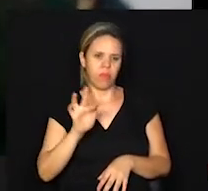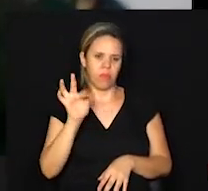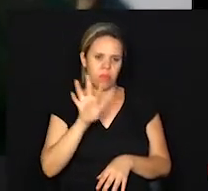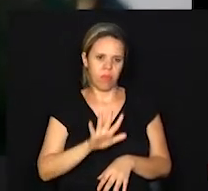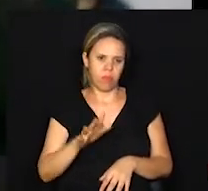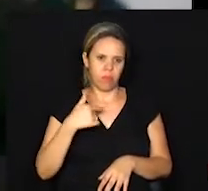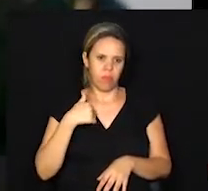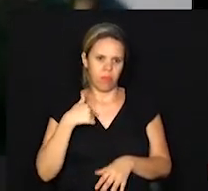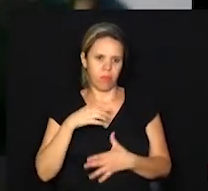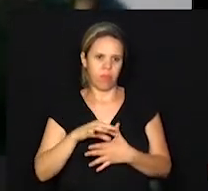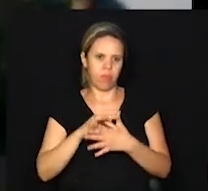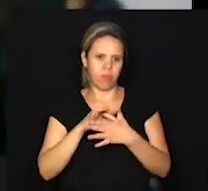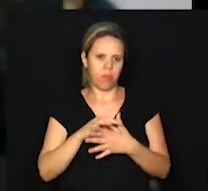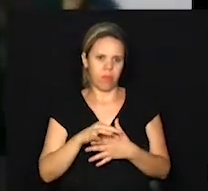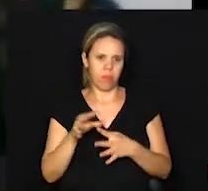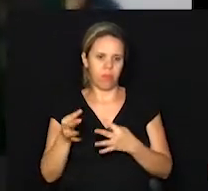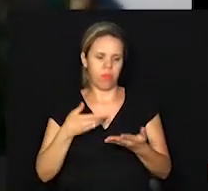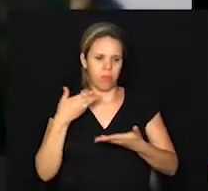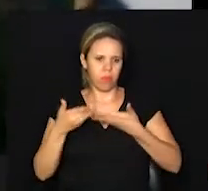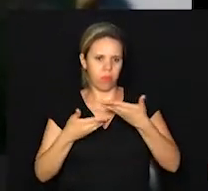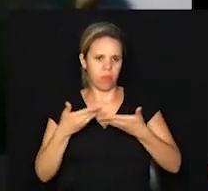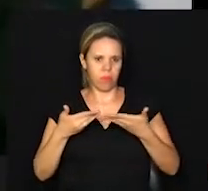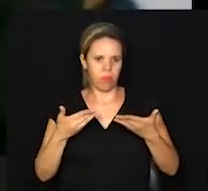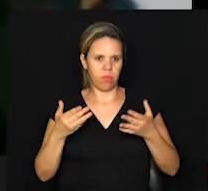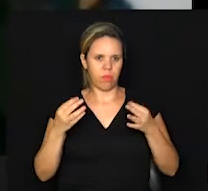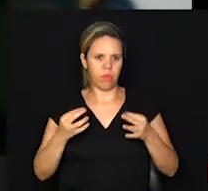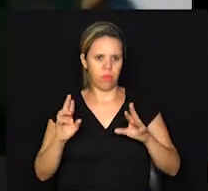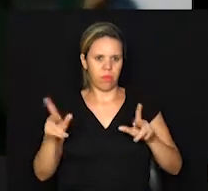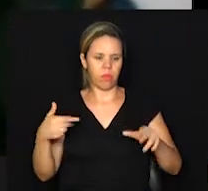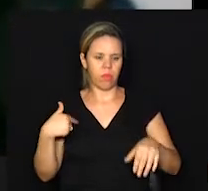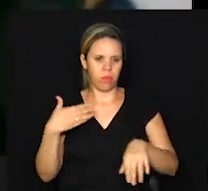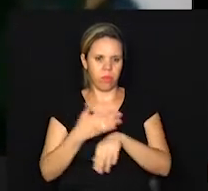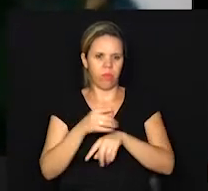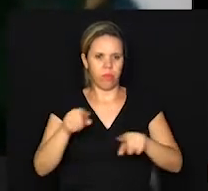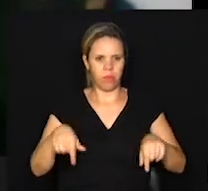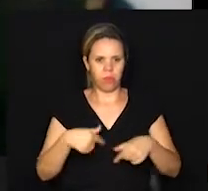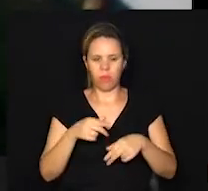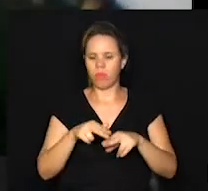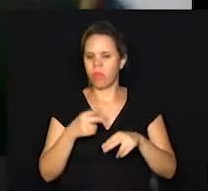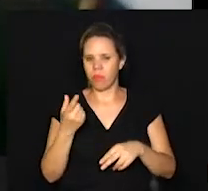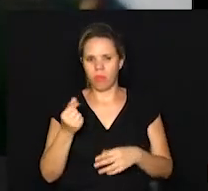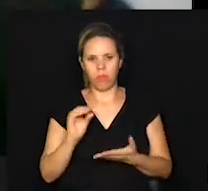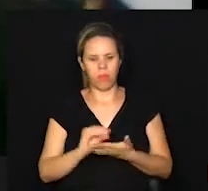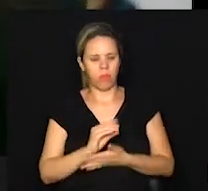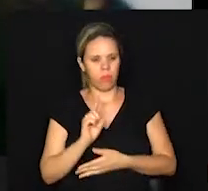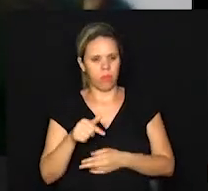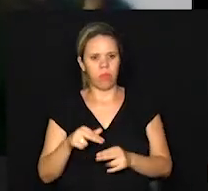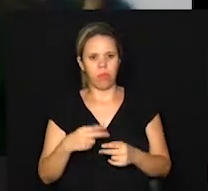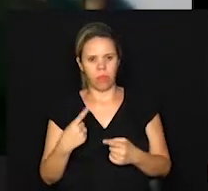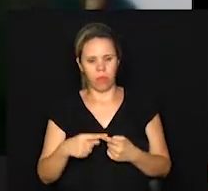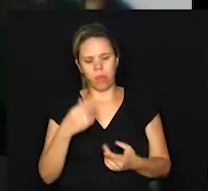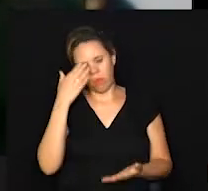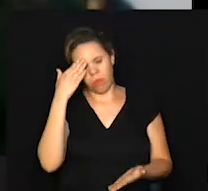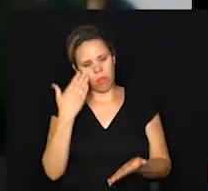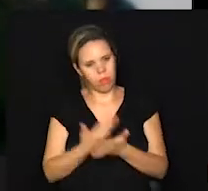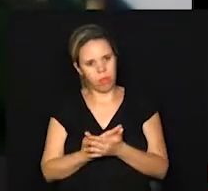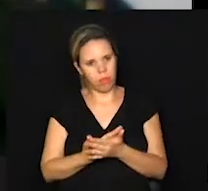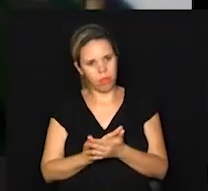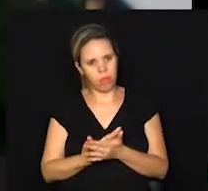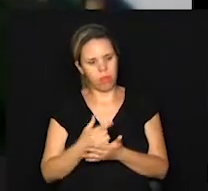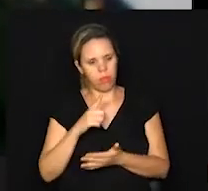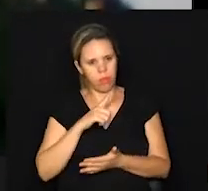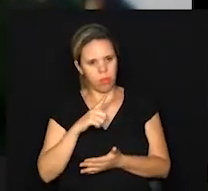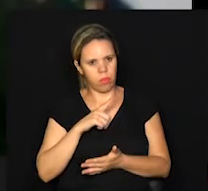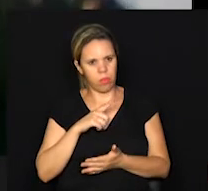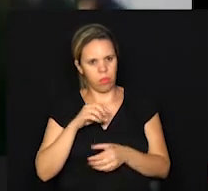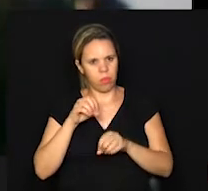minha titulação e me trataram como me trataram. Eu entro em sala de aula não é pelo dinheiro, não. É porque eu acredito na paga que eu tenho que dar para